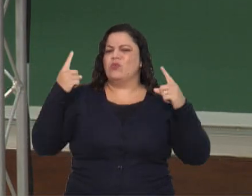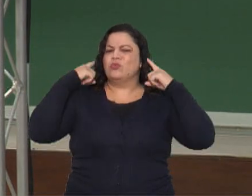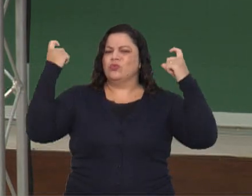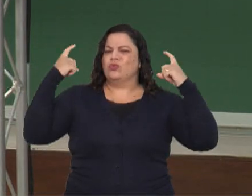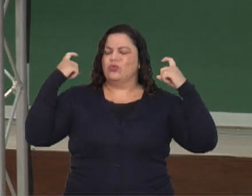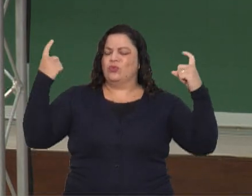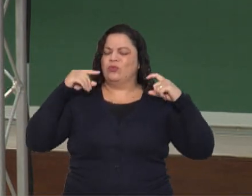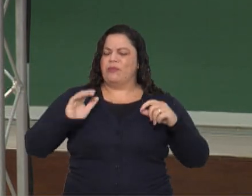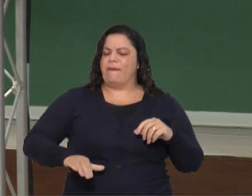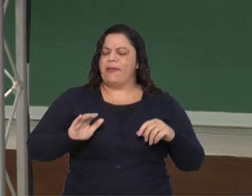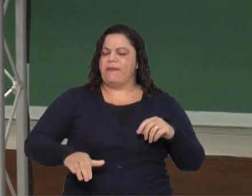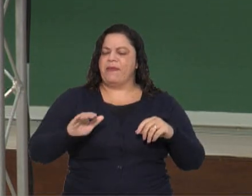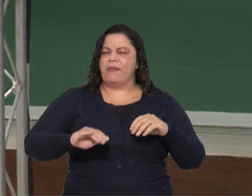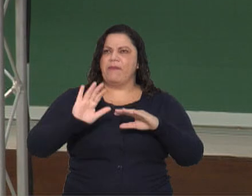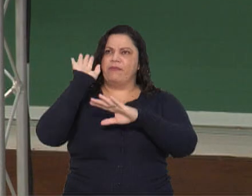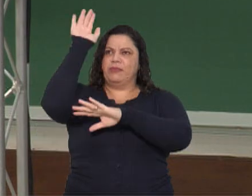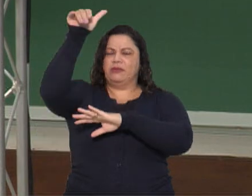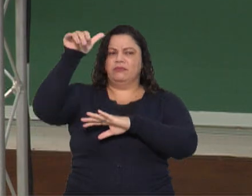batendo no chão.